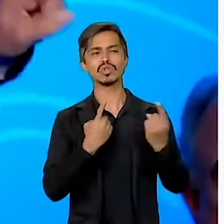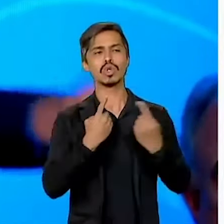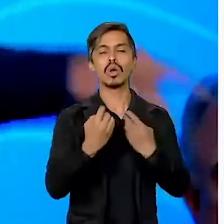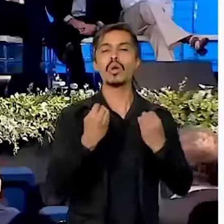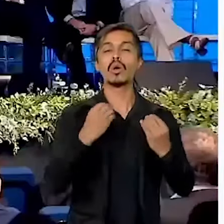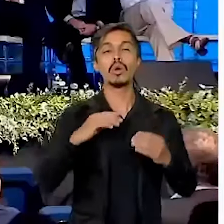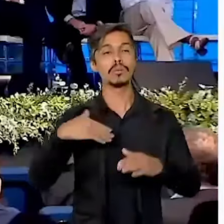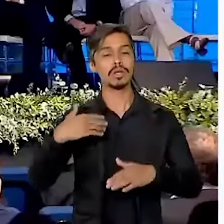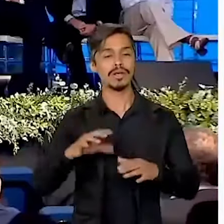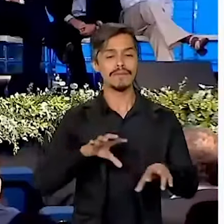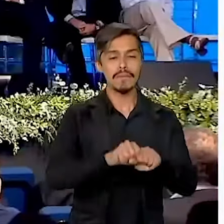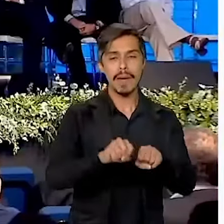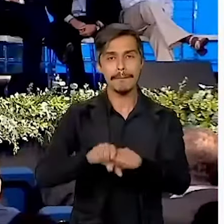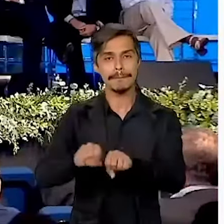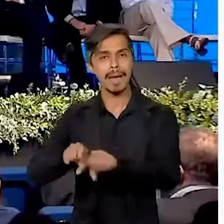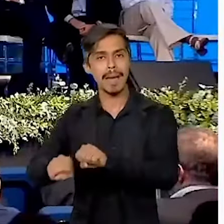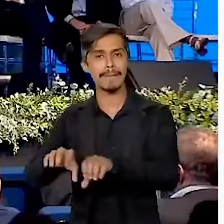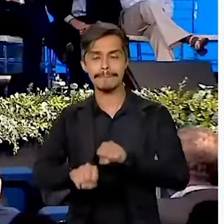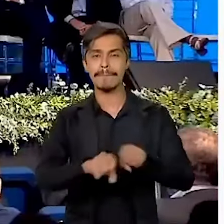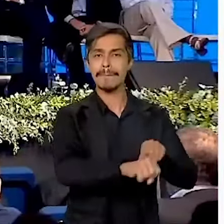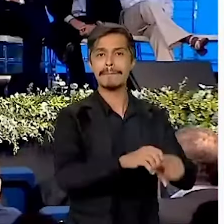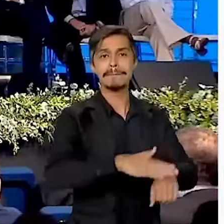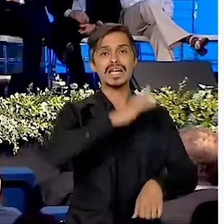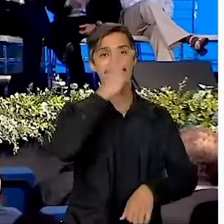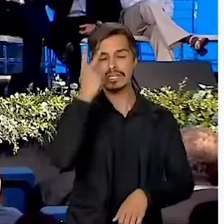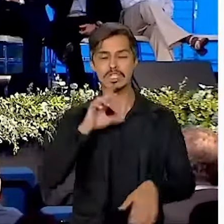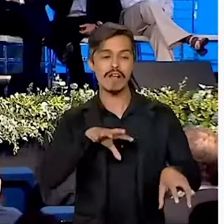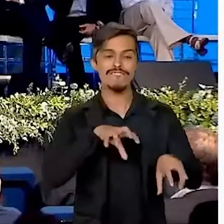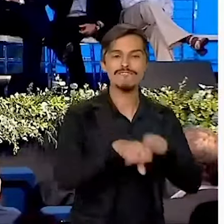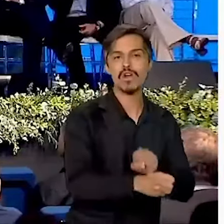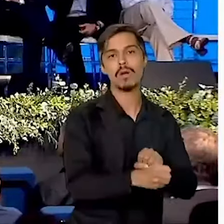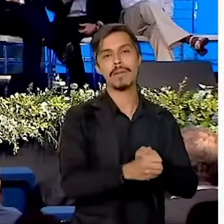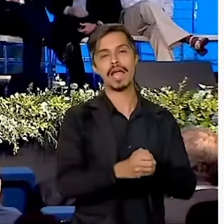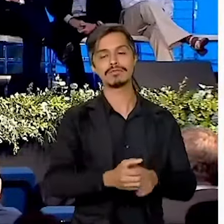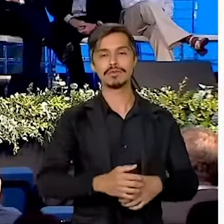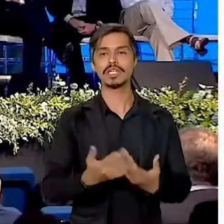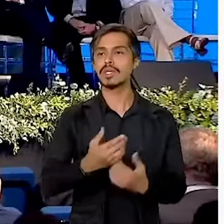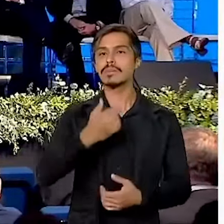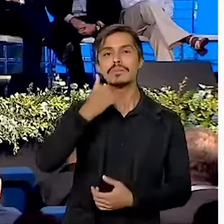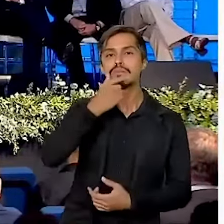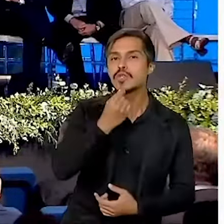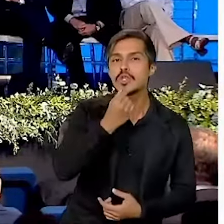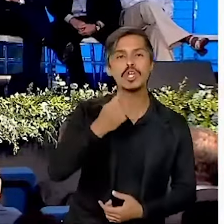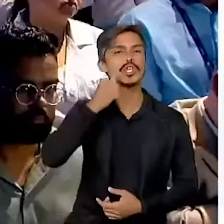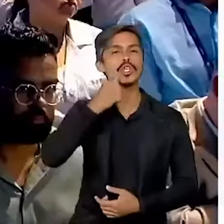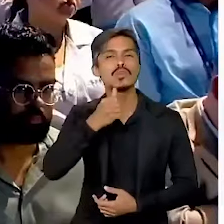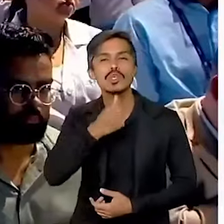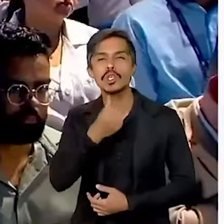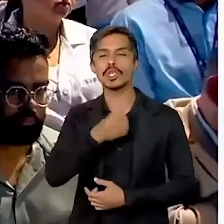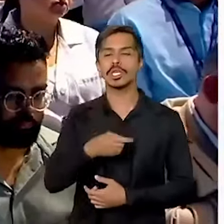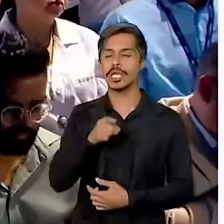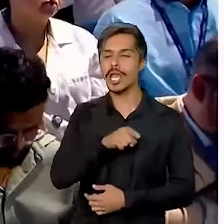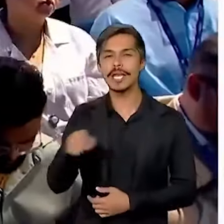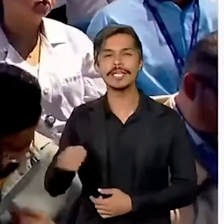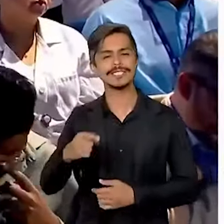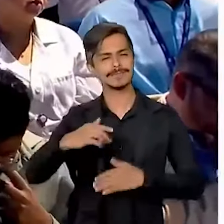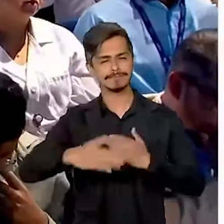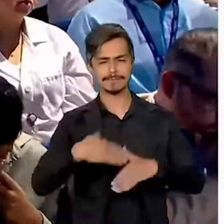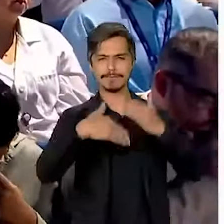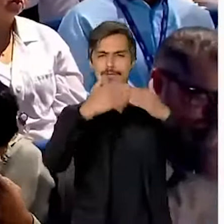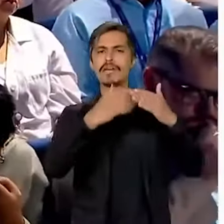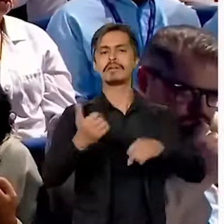vai formar gente para a área da saúde? Como é que a gente vai colocar meninas e meninos para estudar, para se transformar